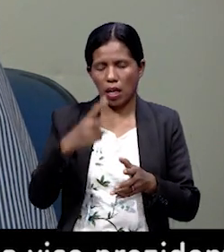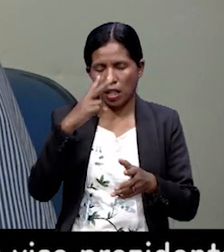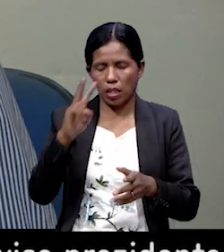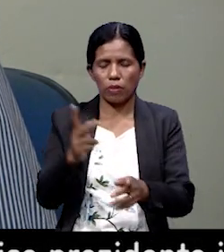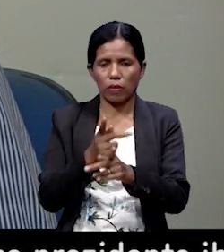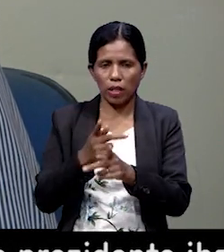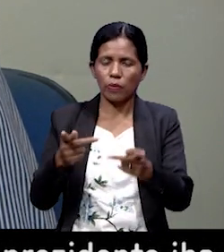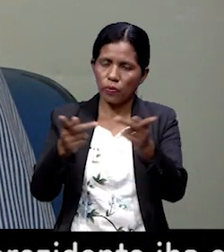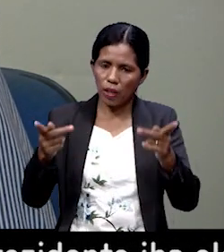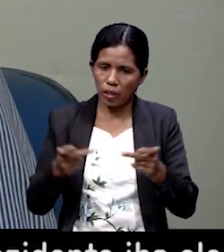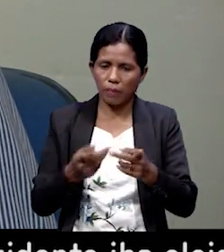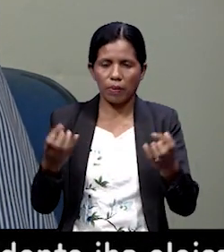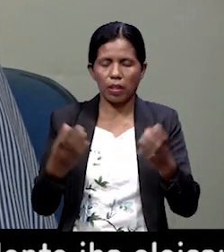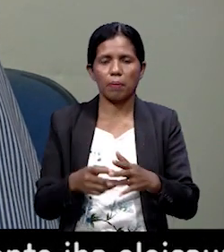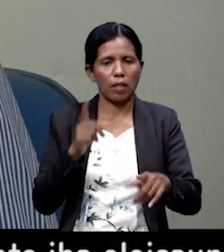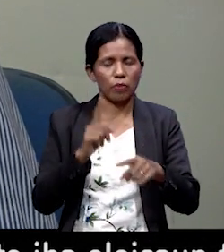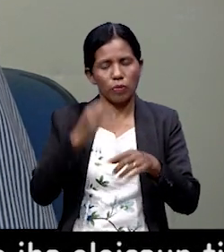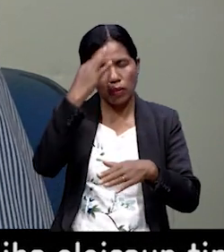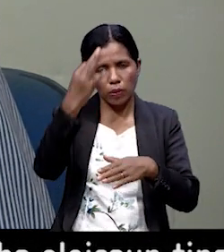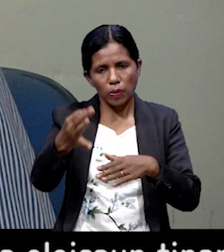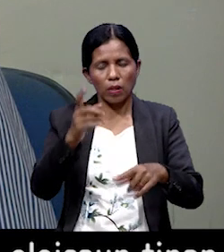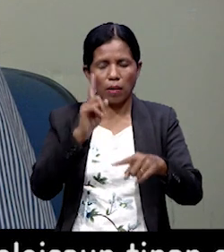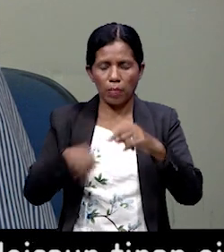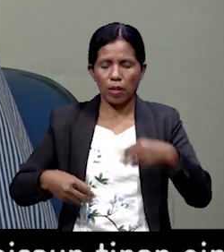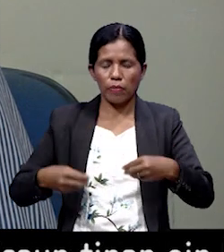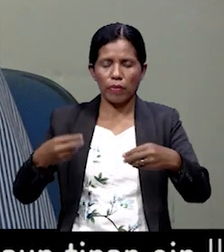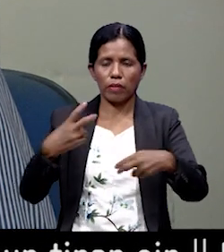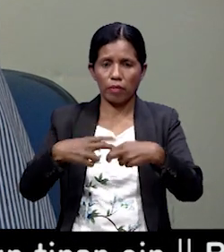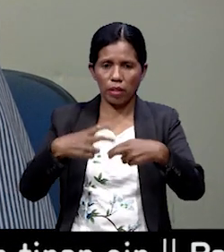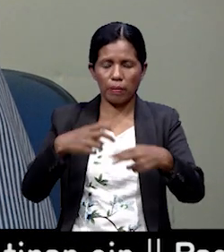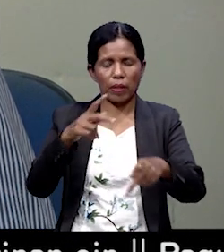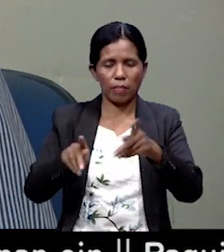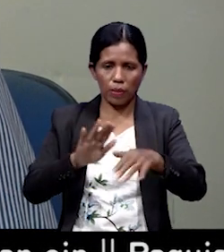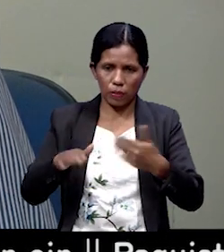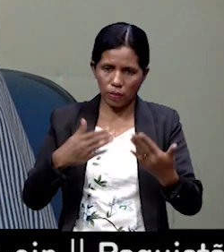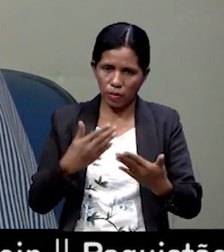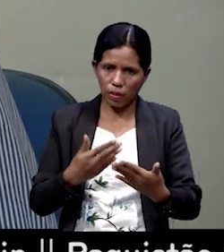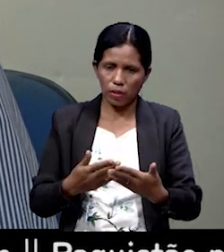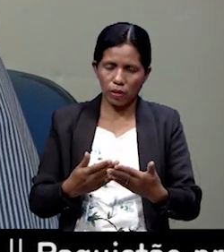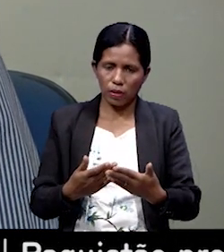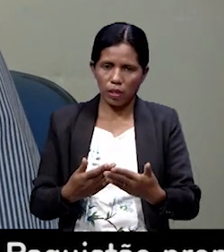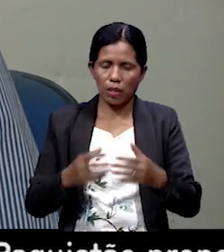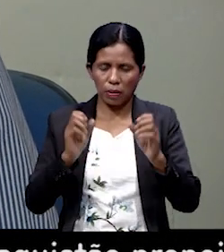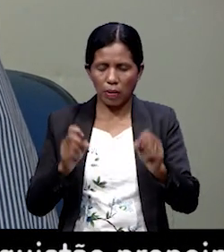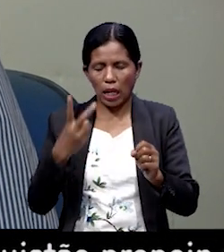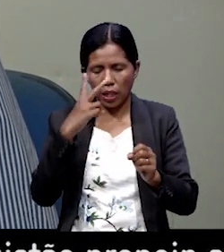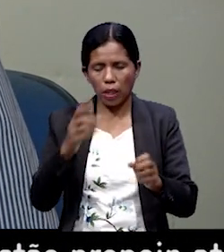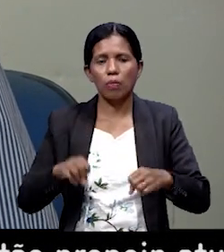consequências de estragos será para depois os consequências de estragos será bele ao cálculo